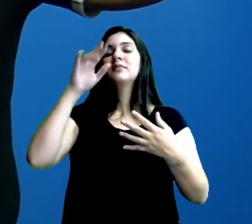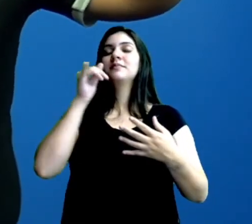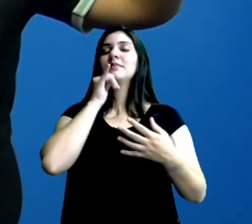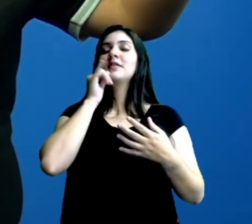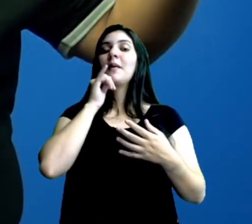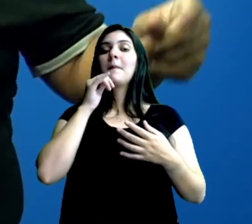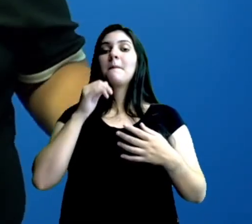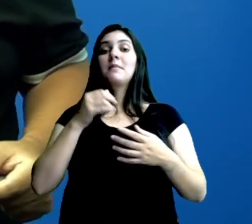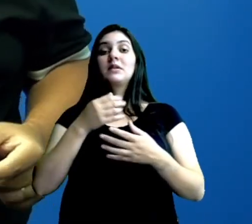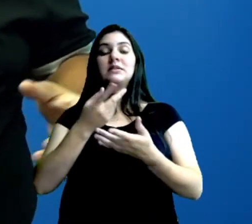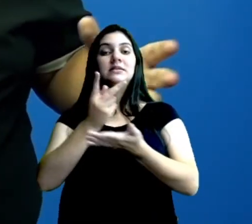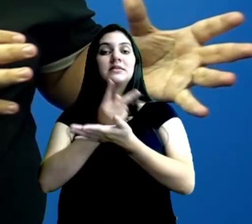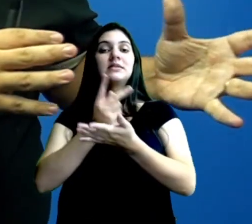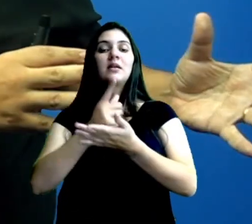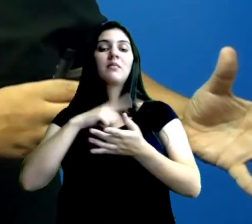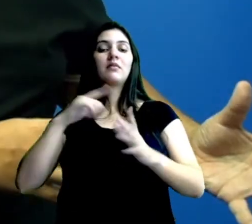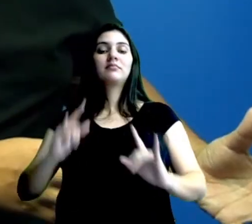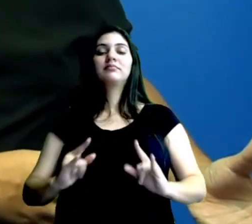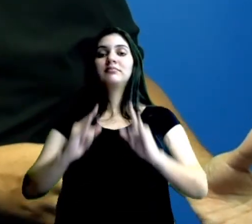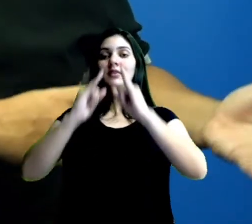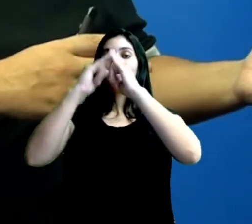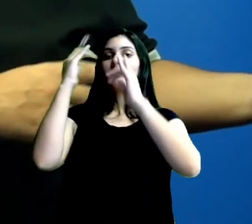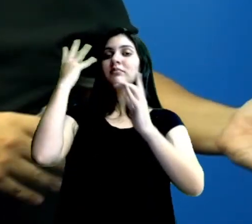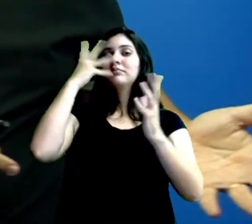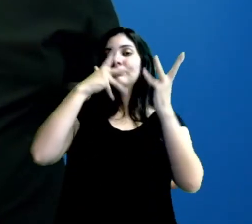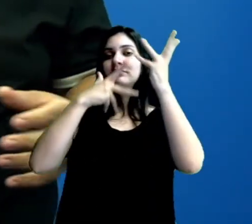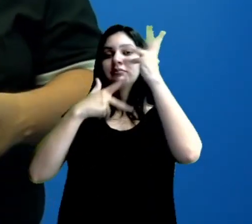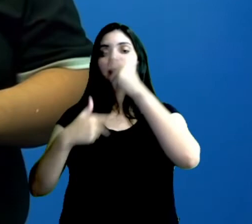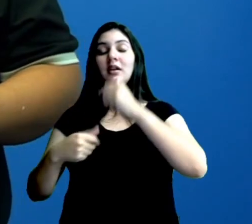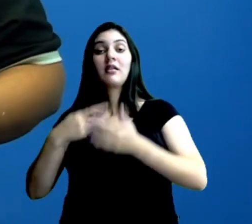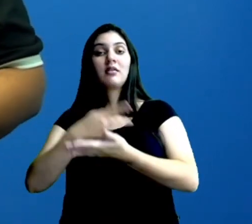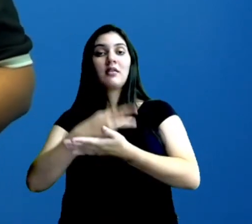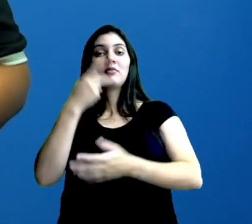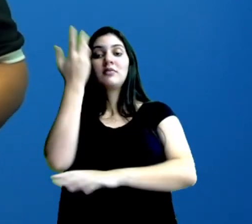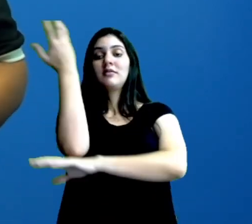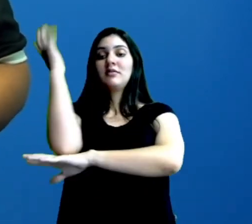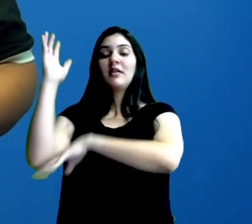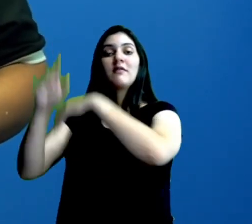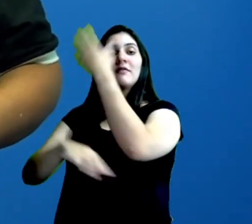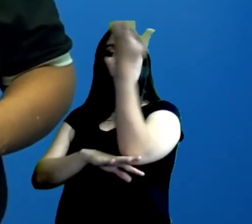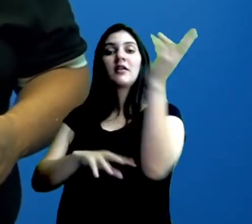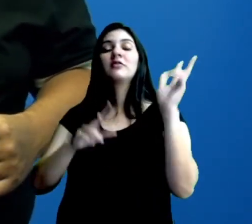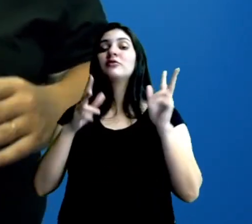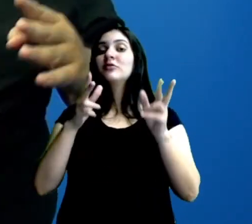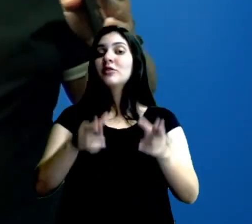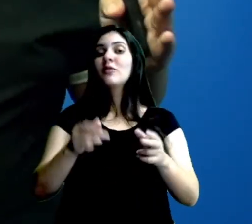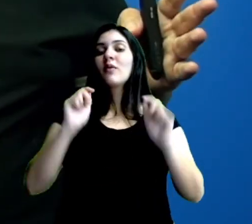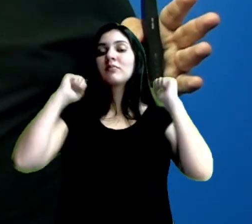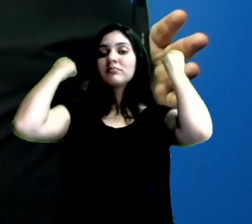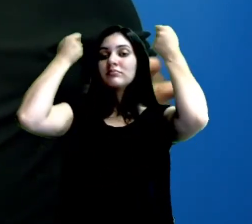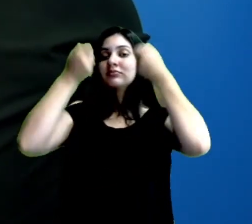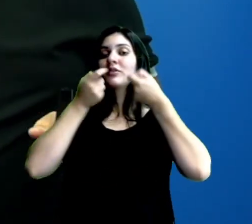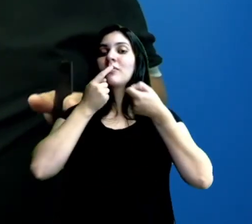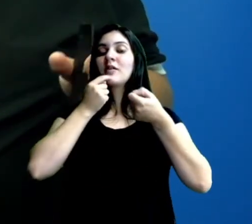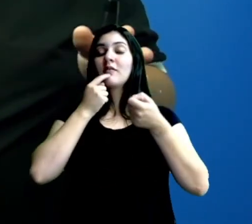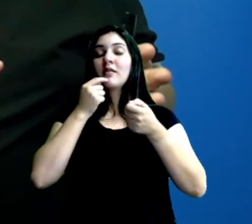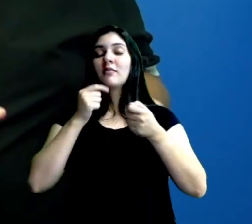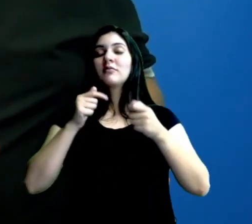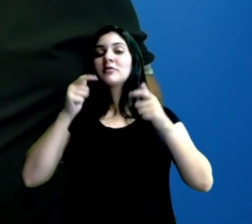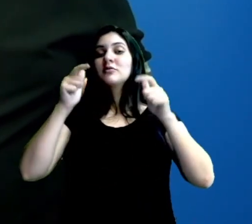castelos bonitos, acontecem na floresta, como é o caso do Chapeuzinho Vermelho, são paisagens